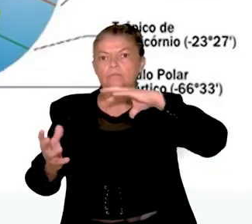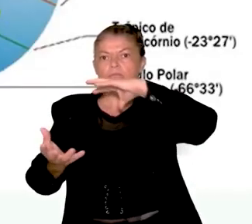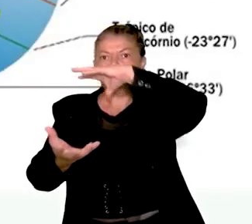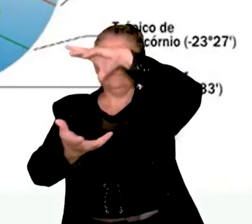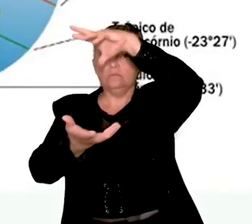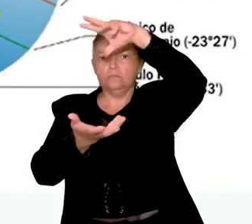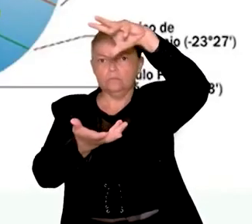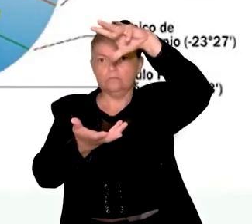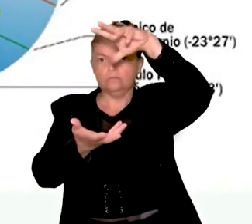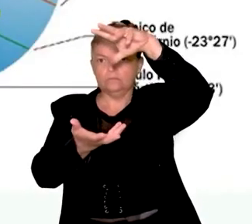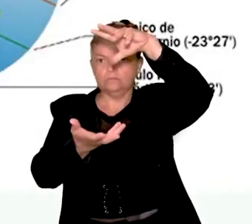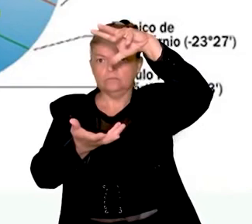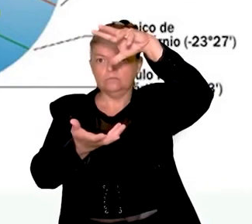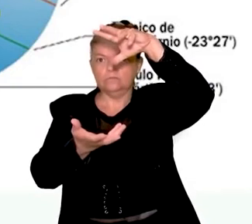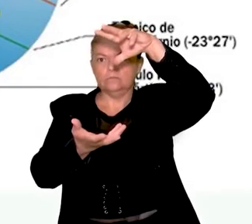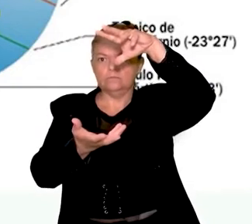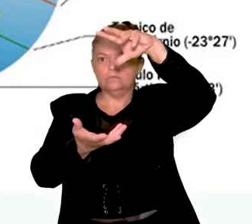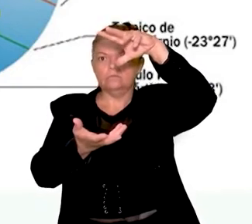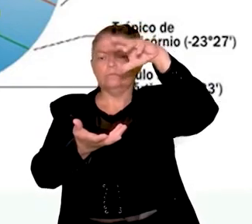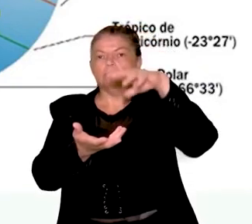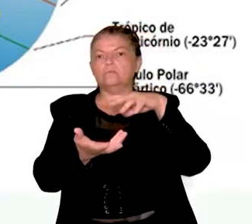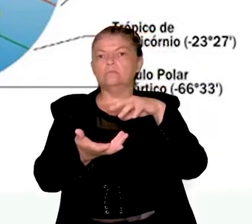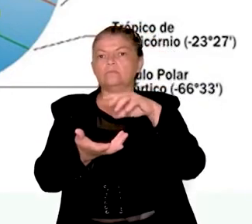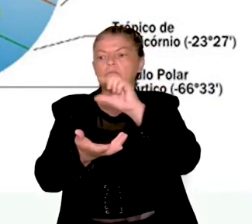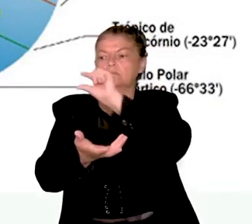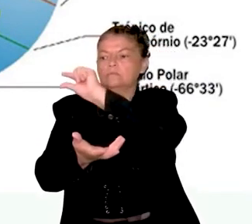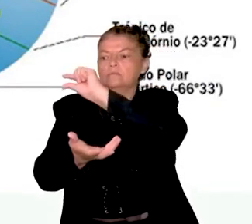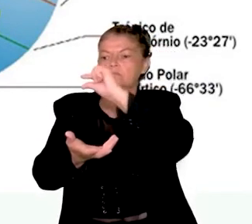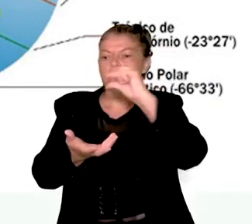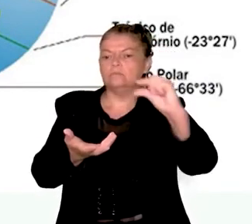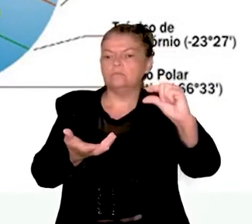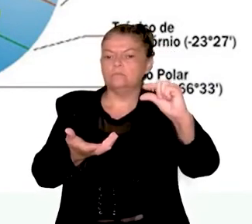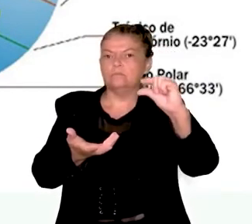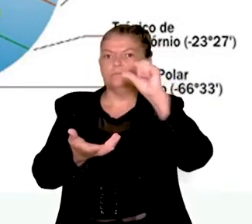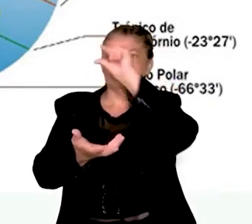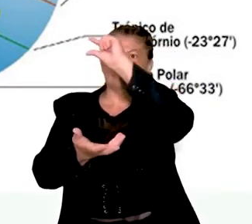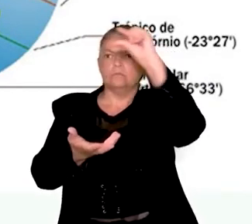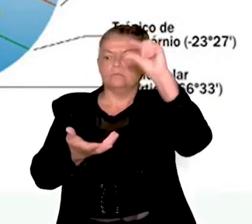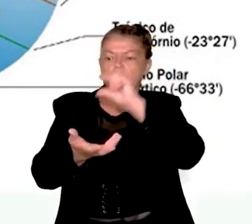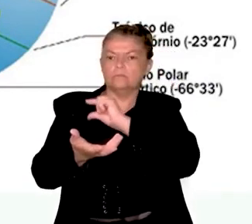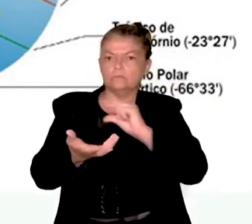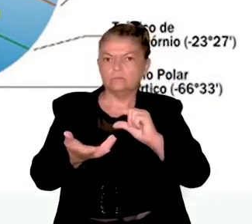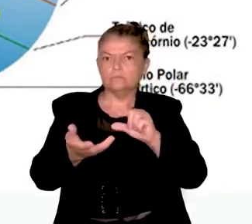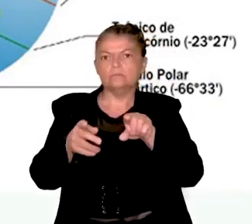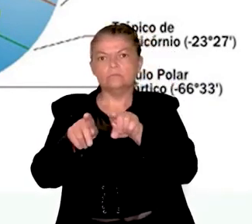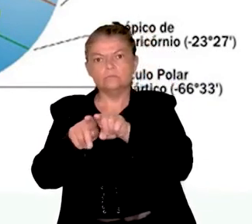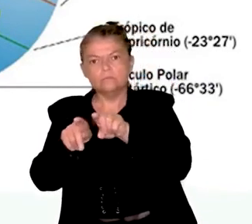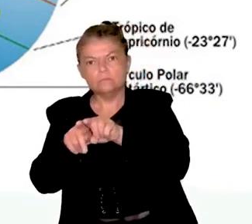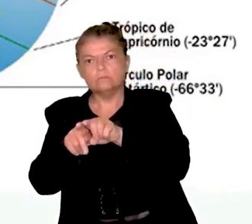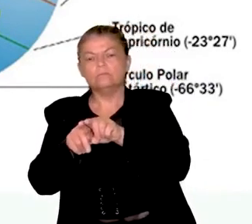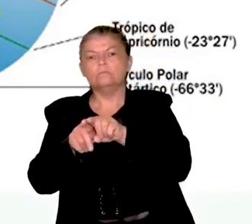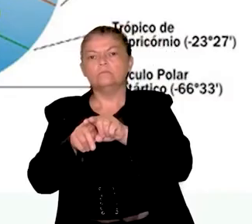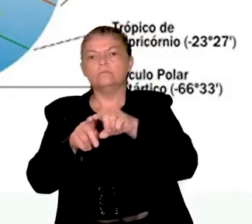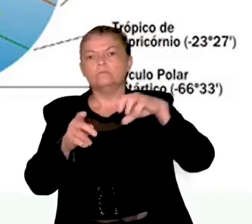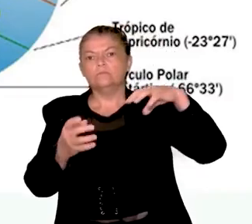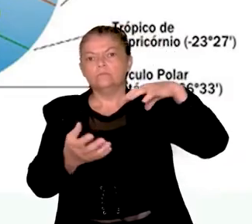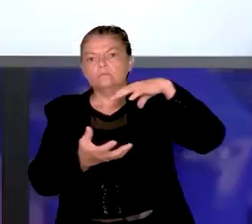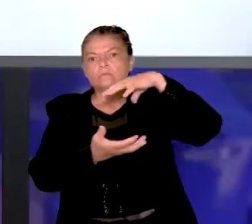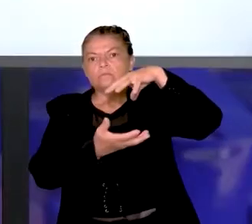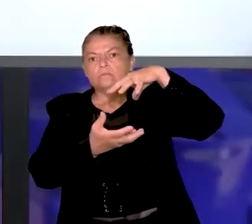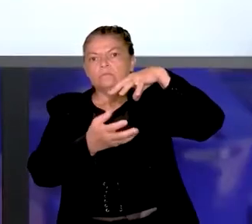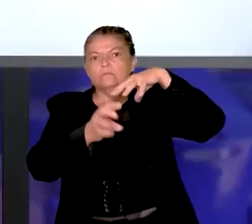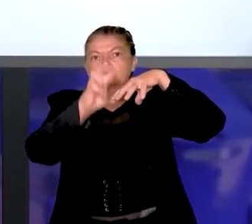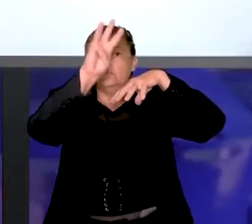horizontais, imaginárias. Ocorreu uma conferência no século XVIII, na Inglaterra, onde foi determinada essas novas